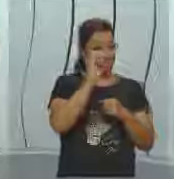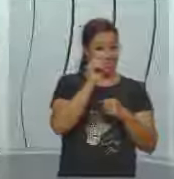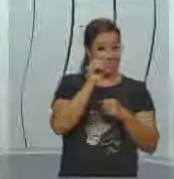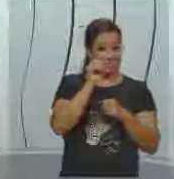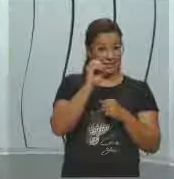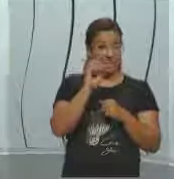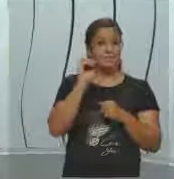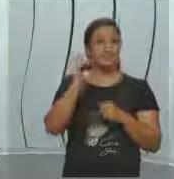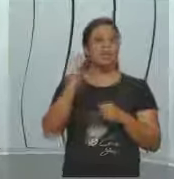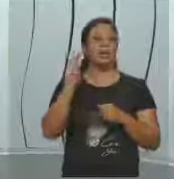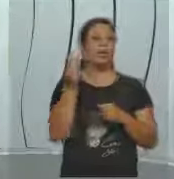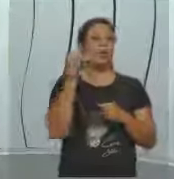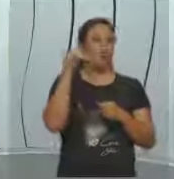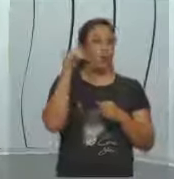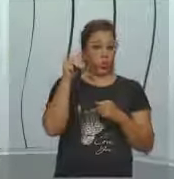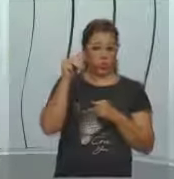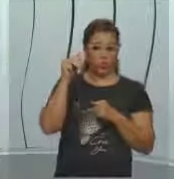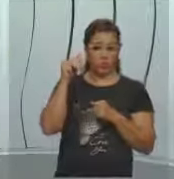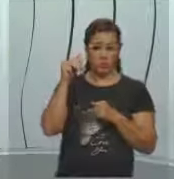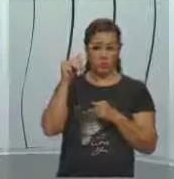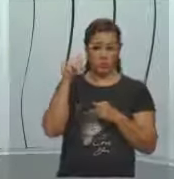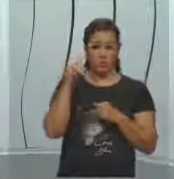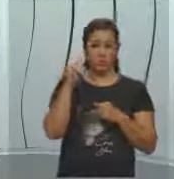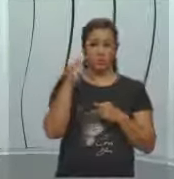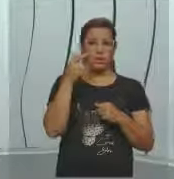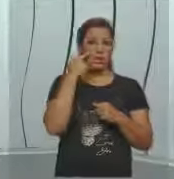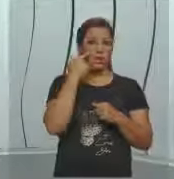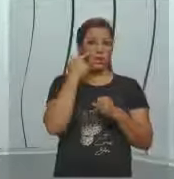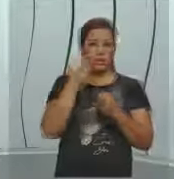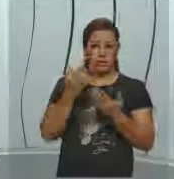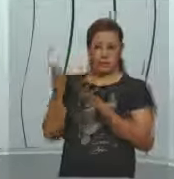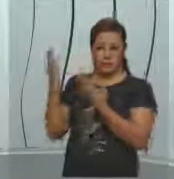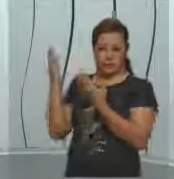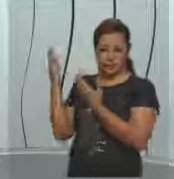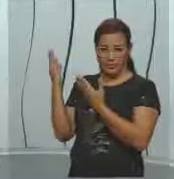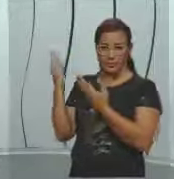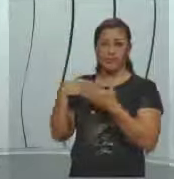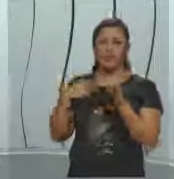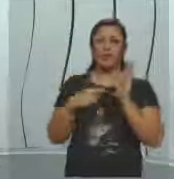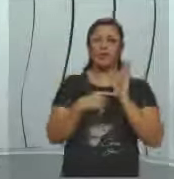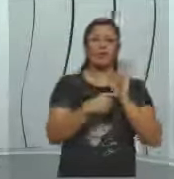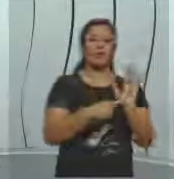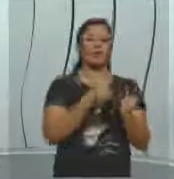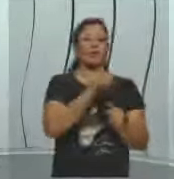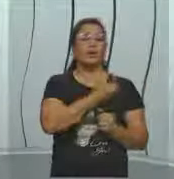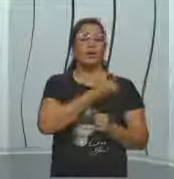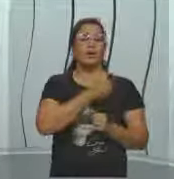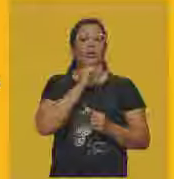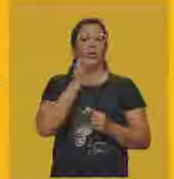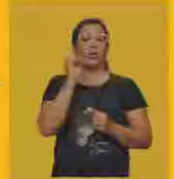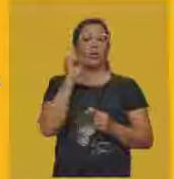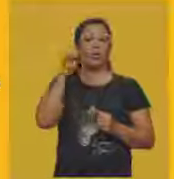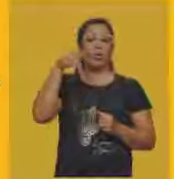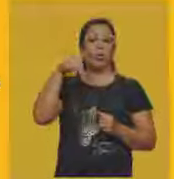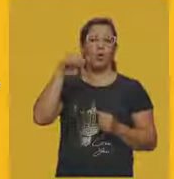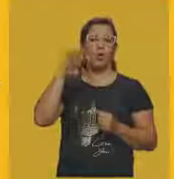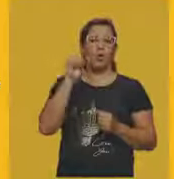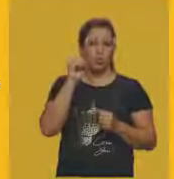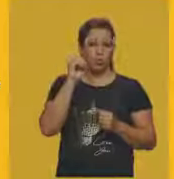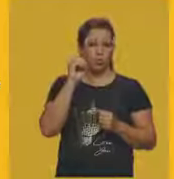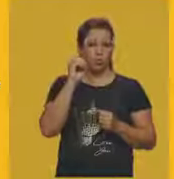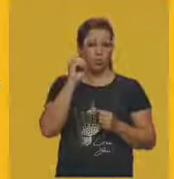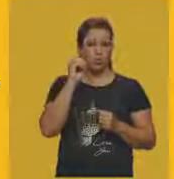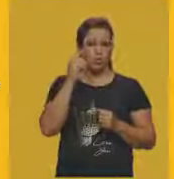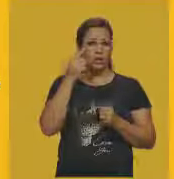ohms. Essa letra aqui, a letra grega ômega, representa a unidade ohm. Ohm, que é a unidade de